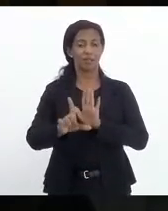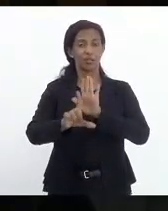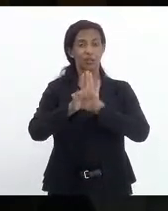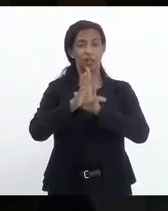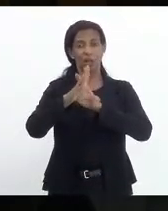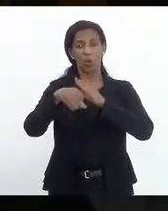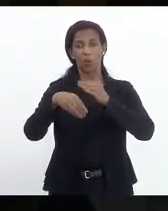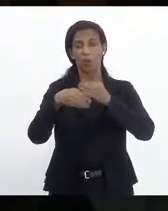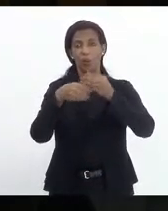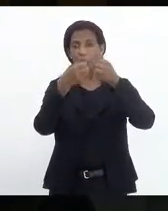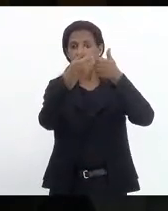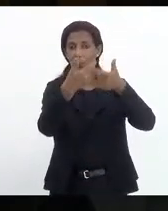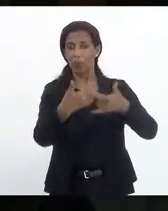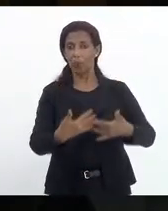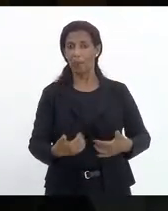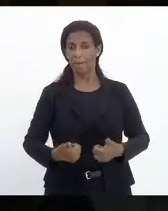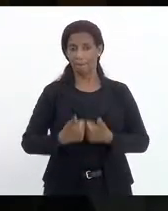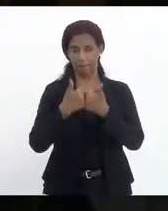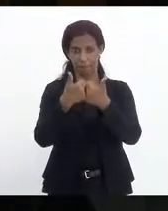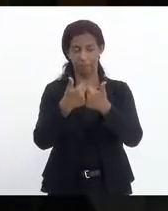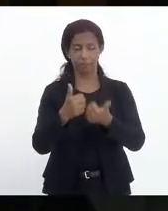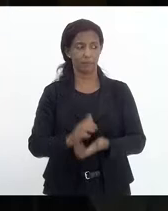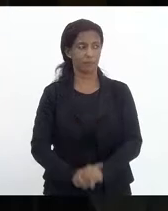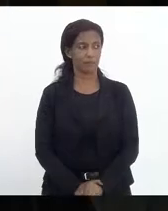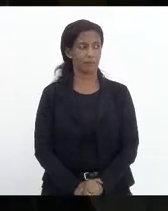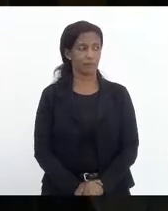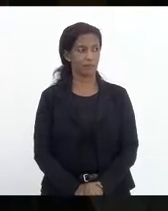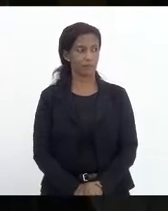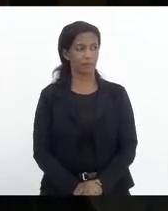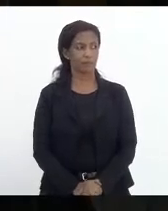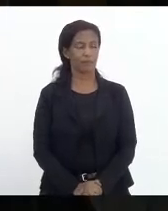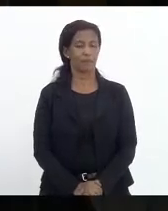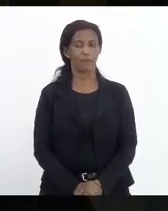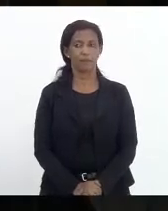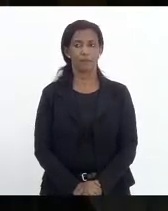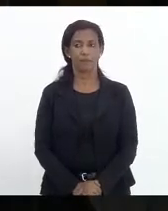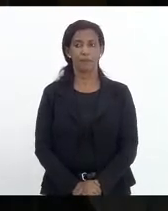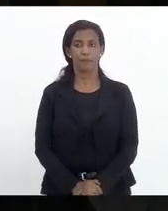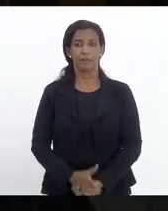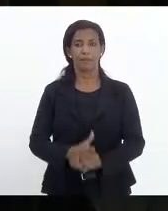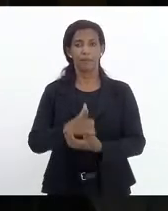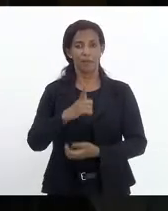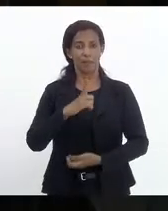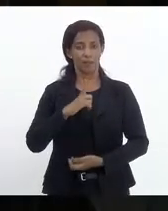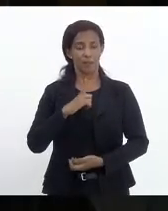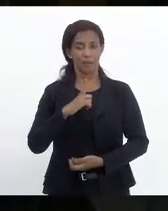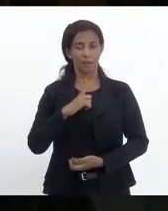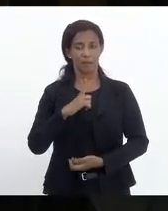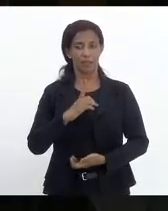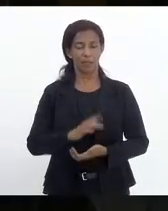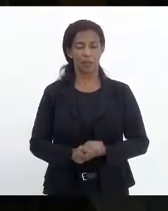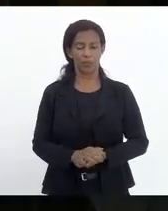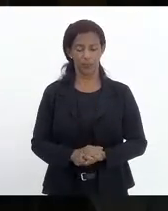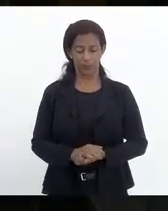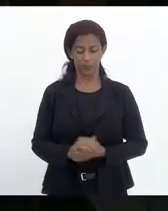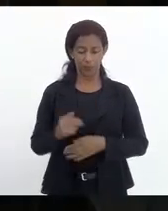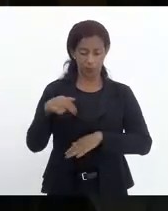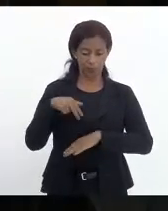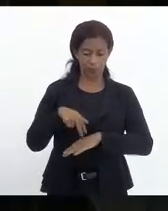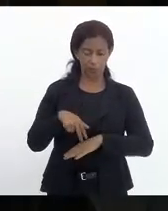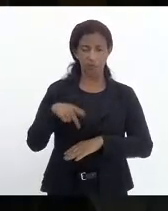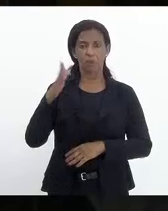lei complementar detalhando melhor eu tenho posição assumida o e